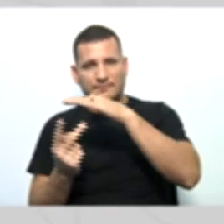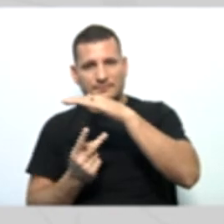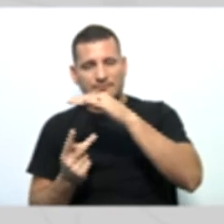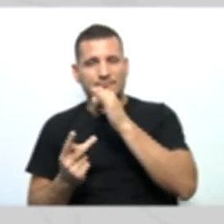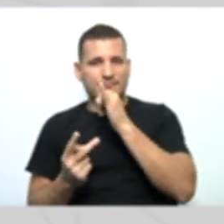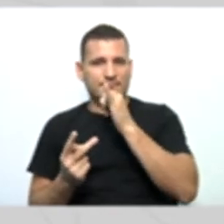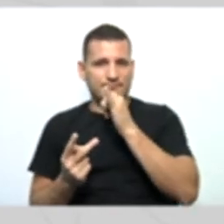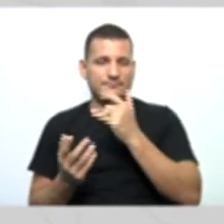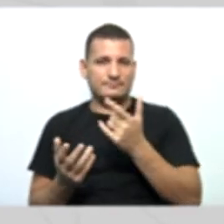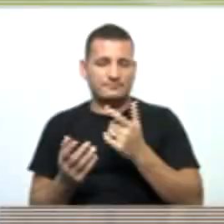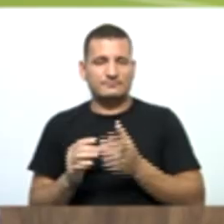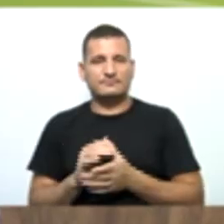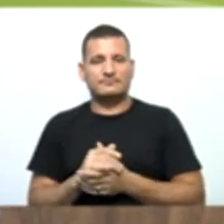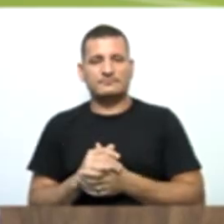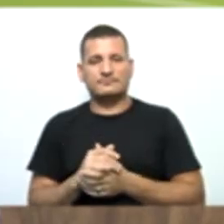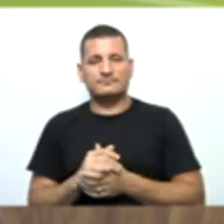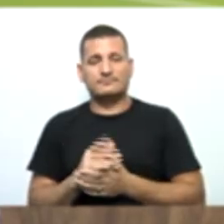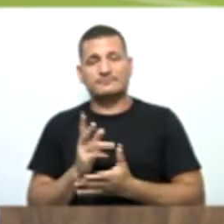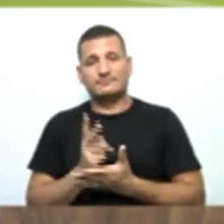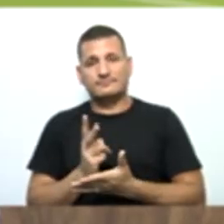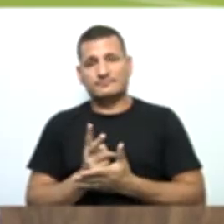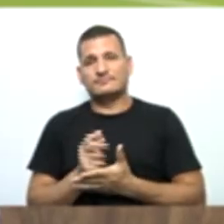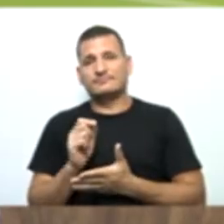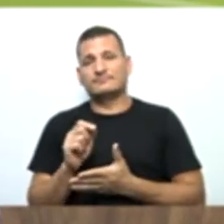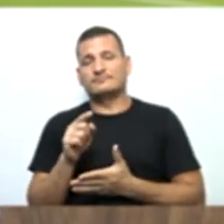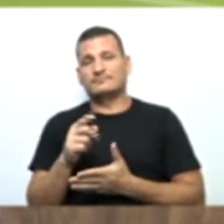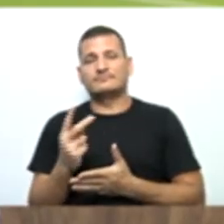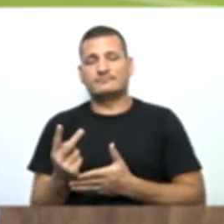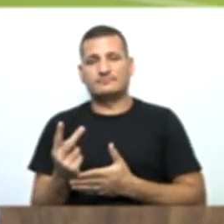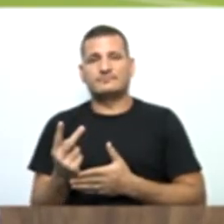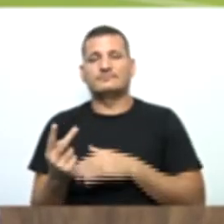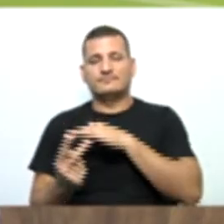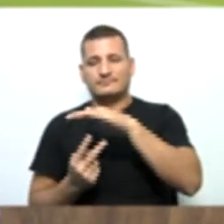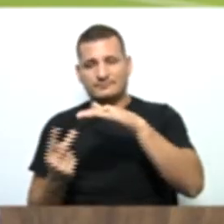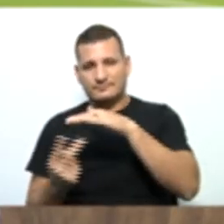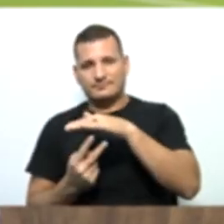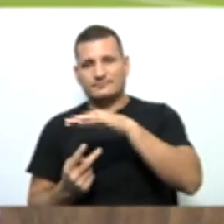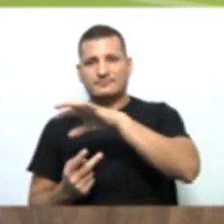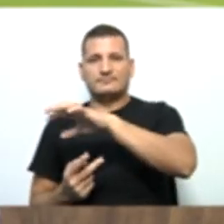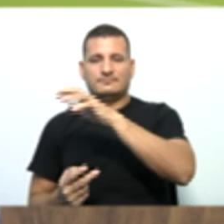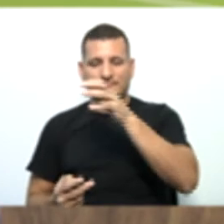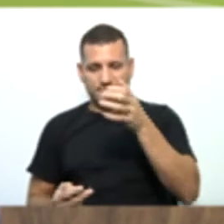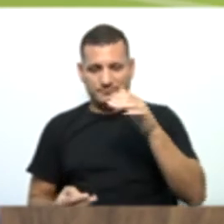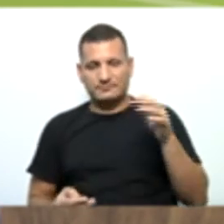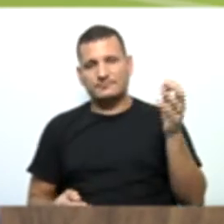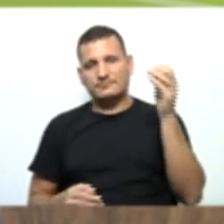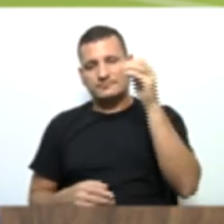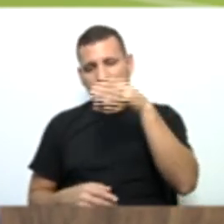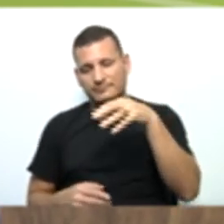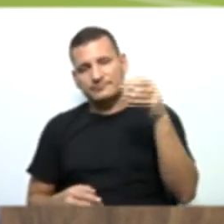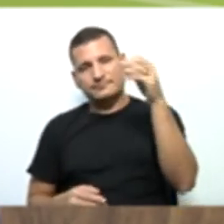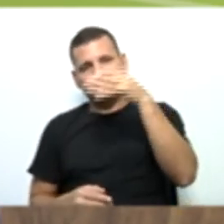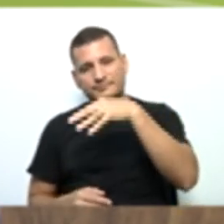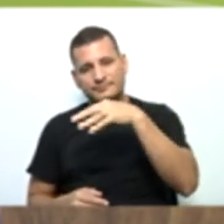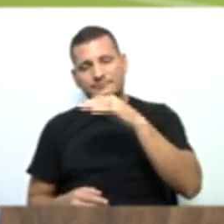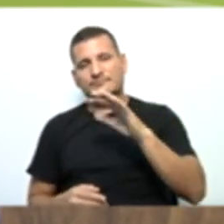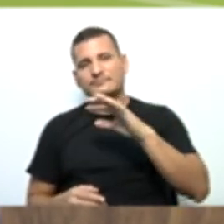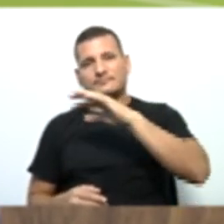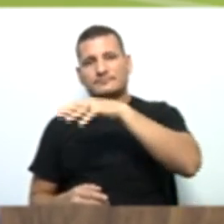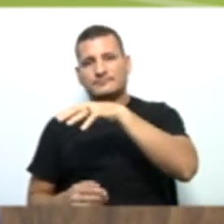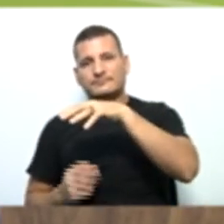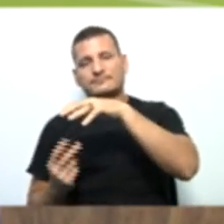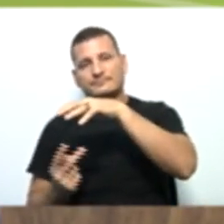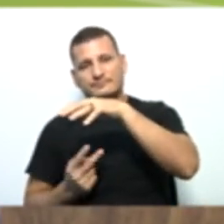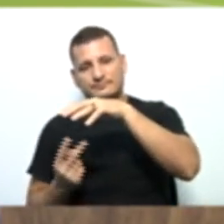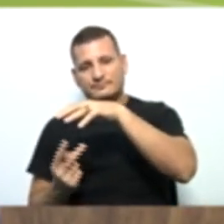da vitamina. Você vai ter que colocar os ingredientes lá no liquidificador, vai ter que ocorrer aquele processamento todo e na saída já